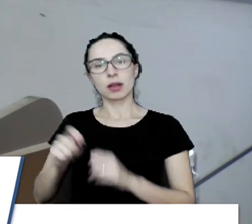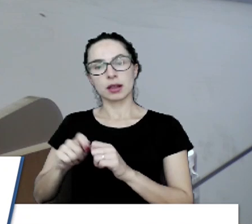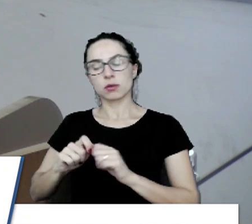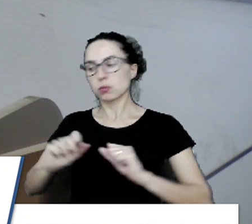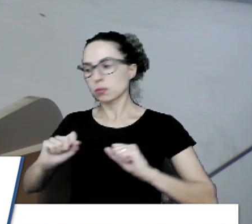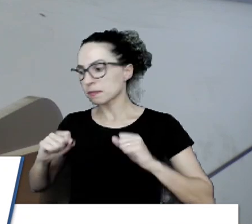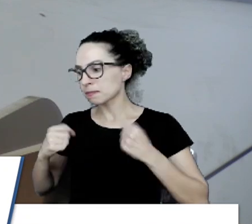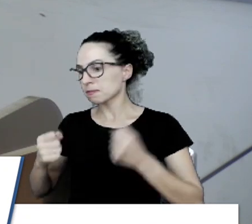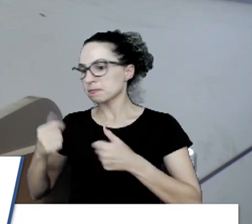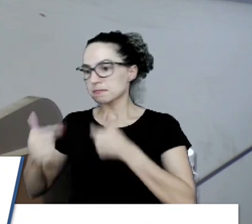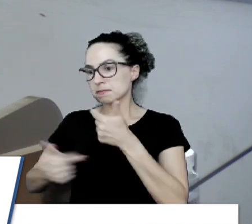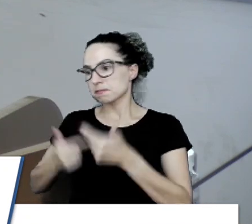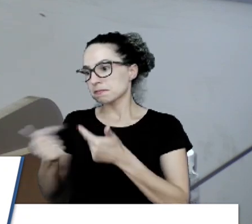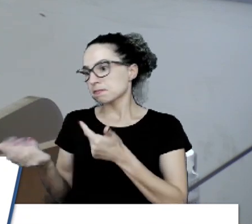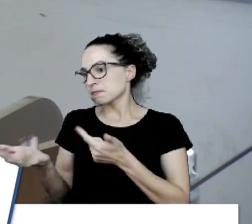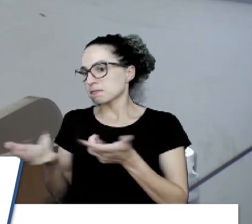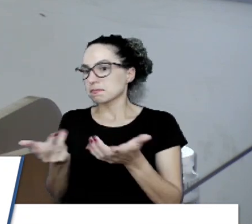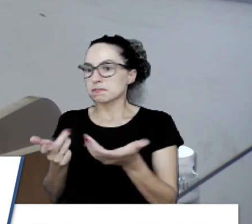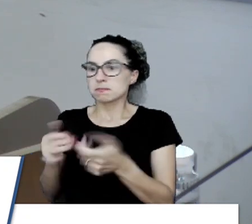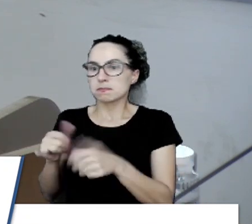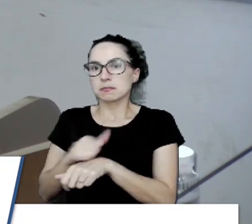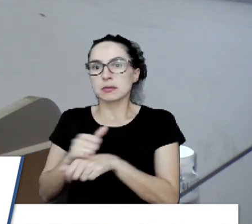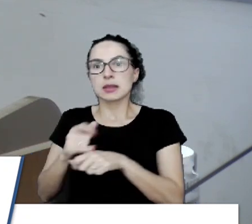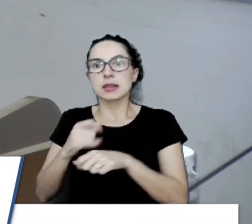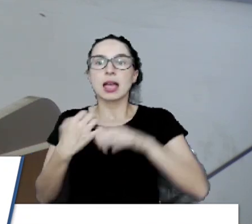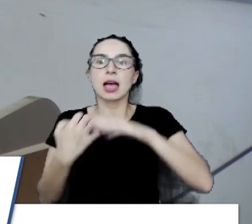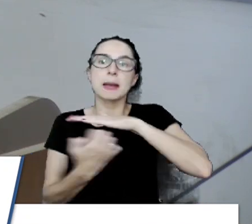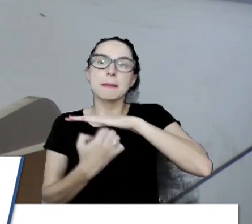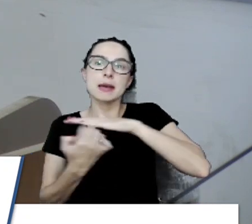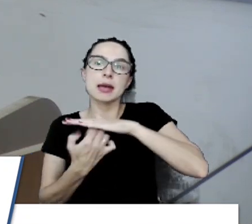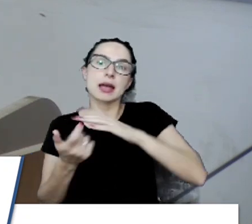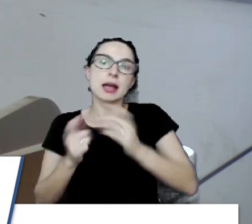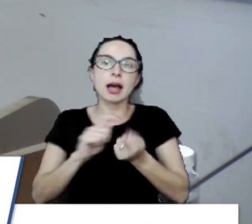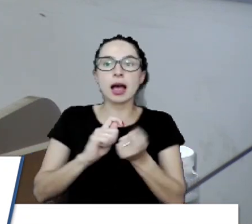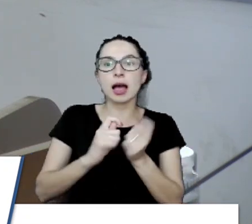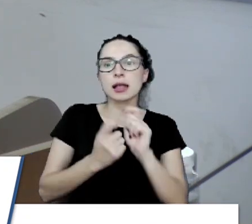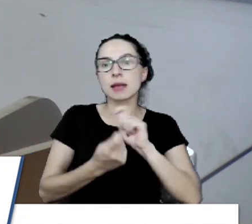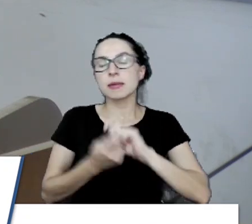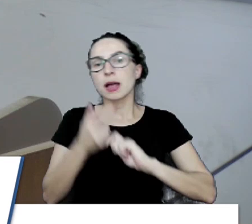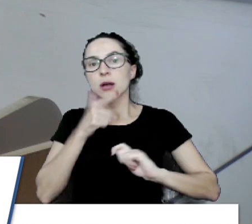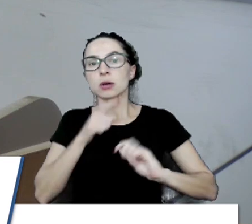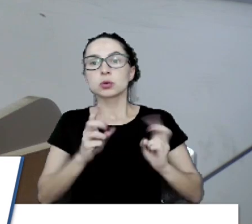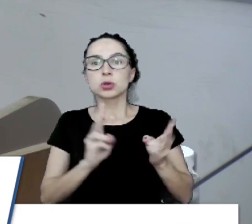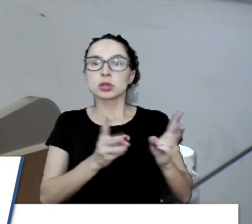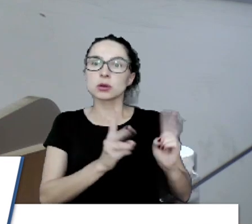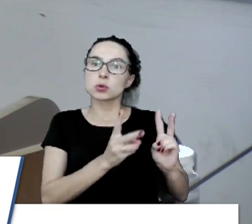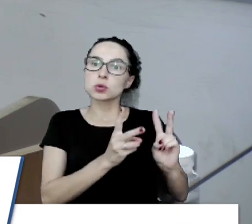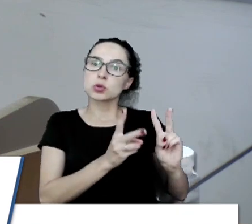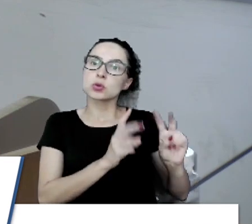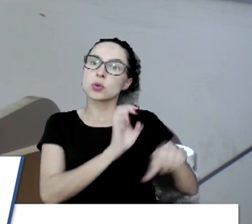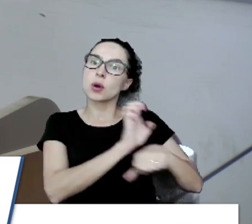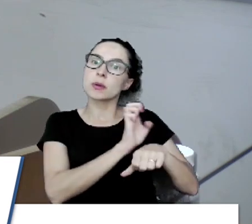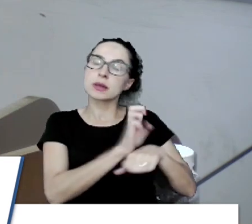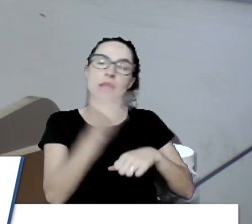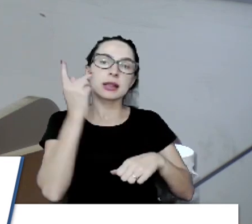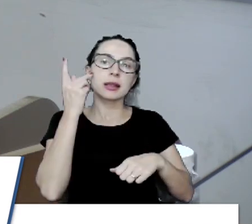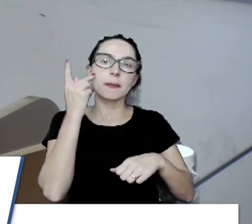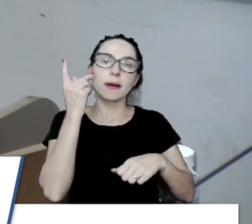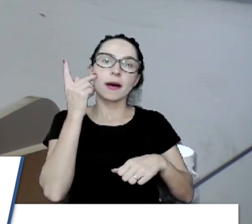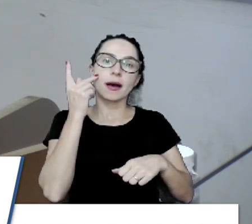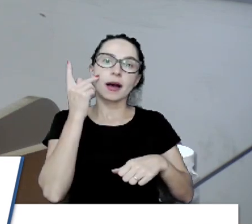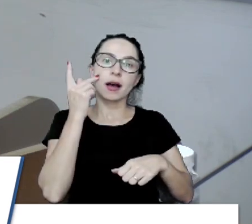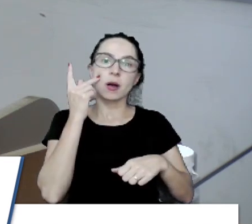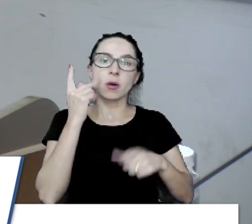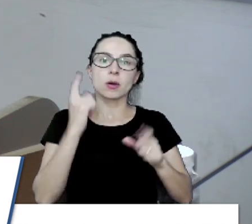para tentar essa reindustrialização e deixar o Estado de São Paulo, e no